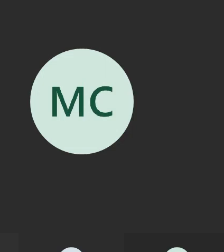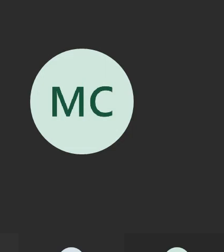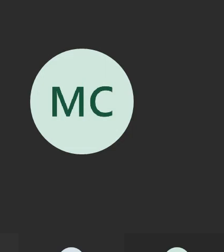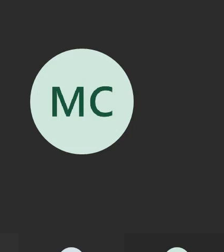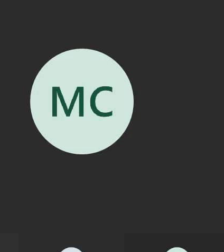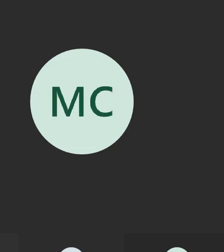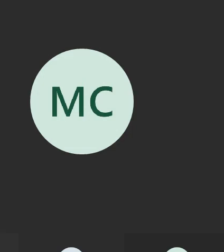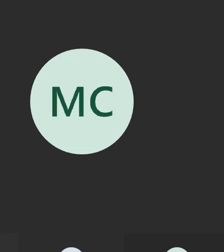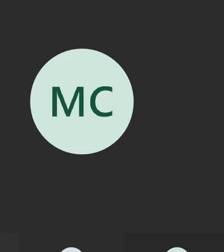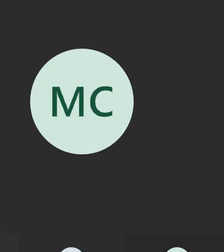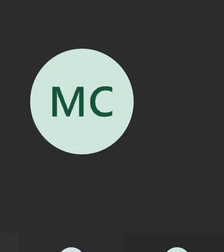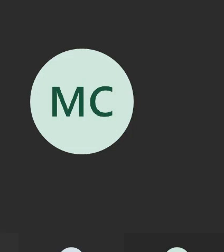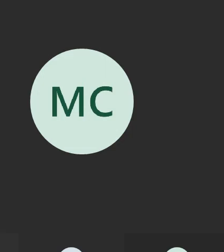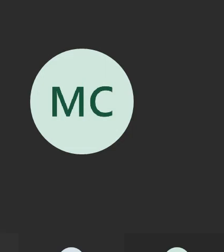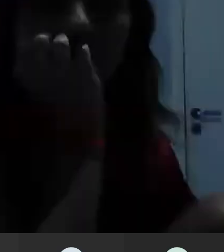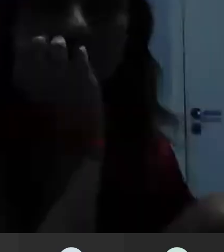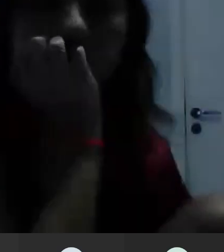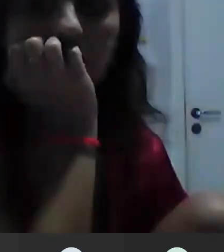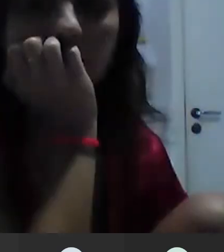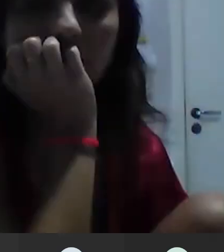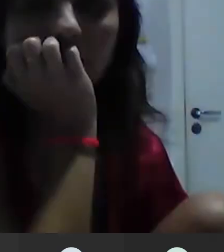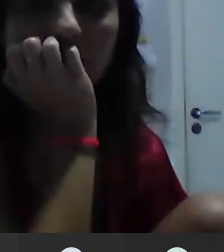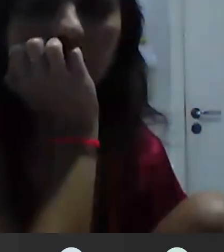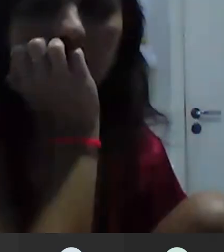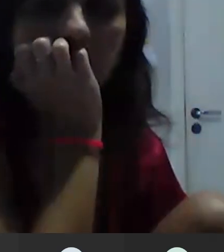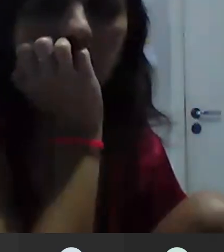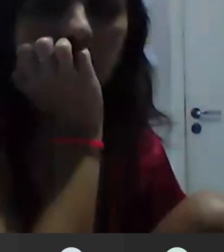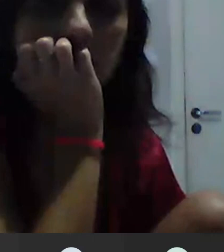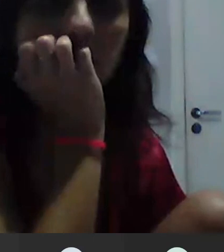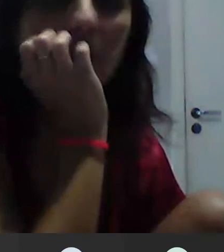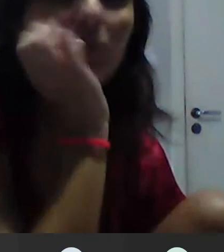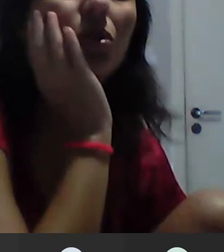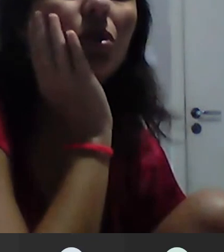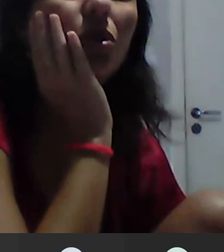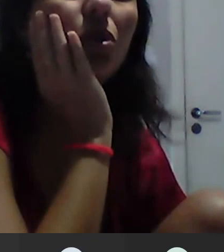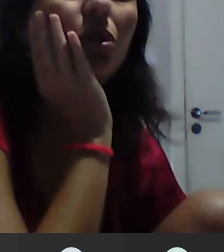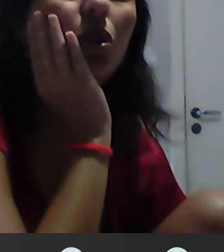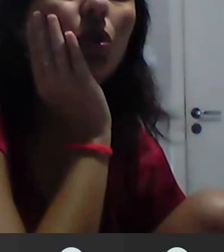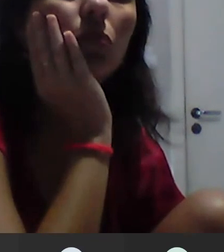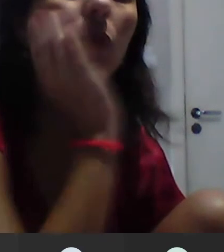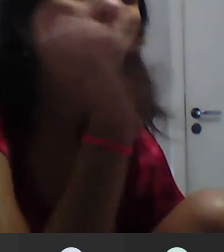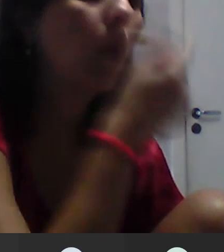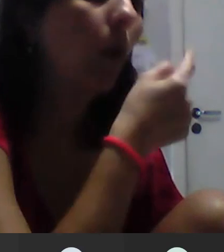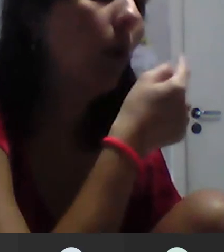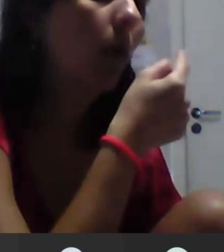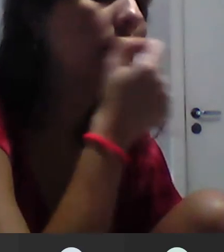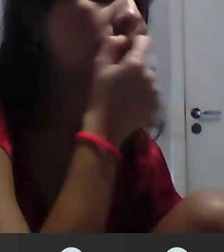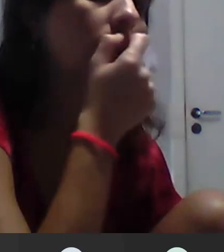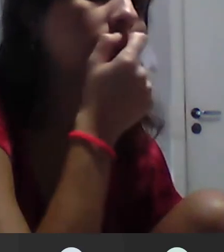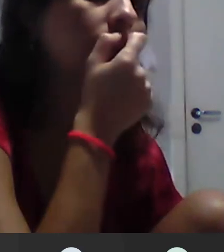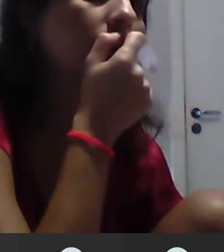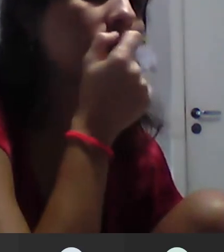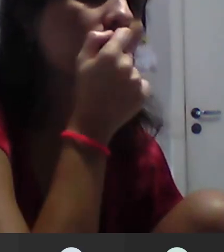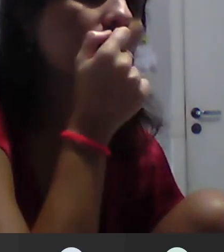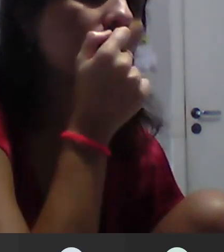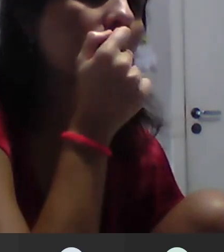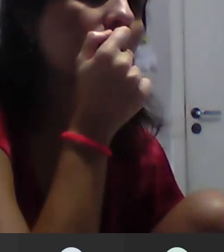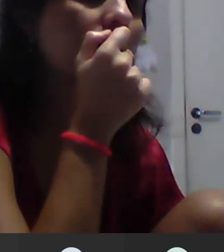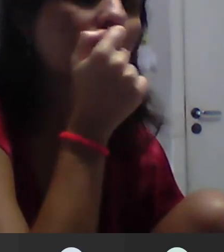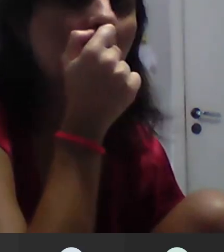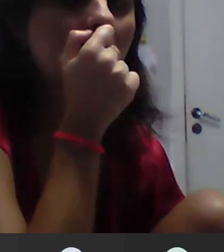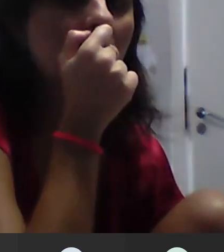dos ácidos graxos, né, dos diferentes óleos. É uma pena que ele